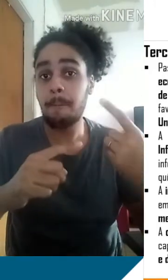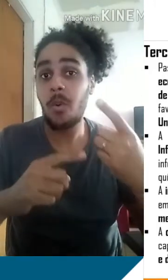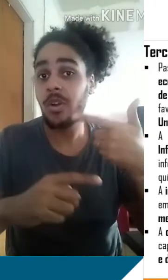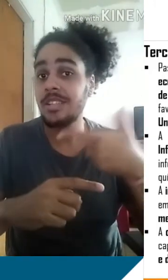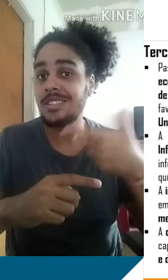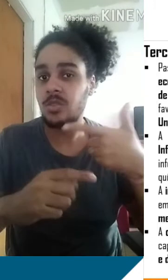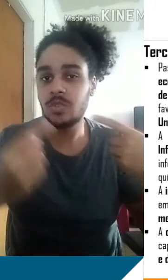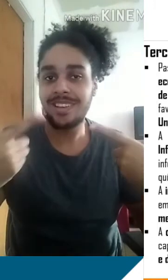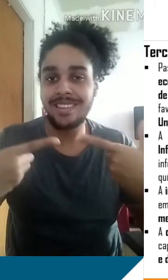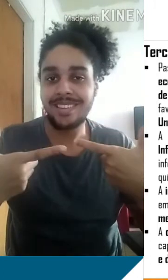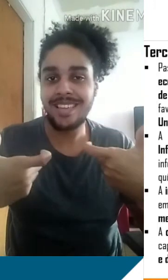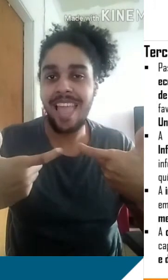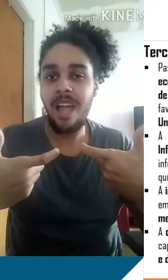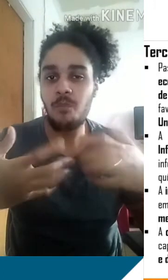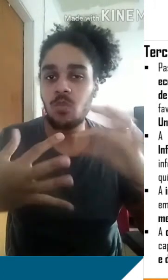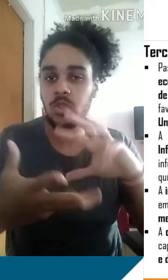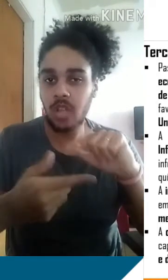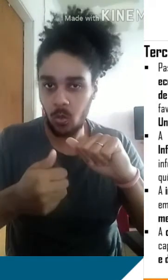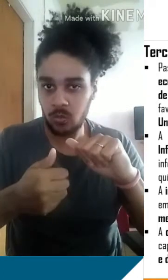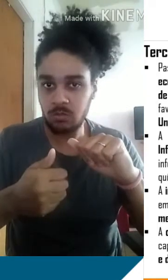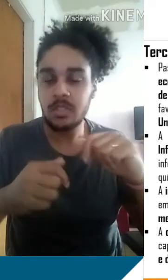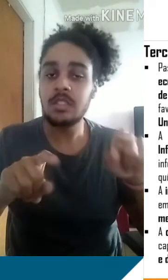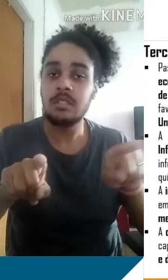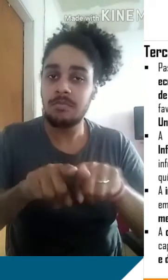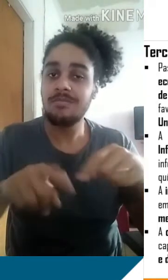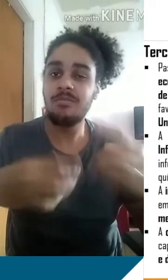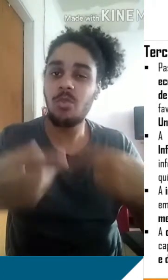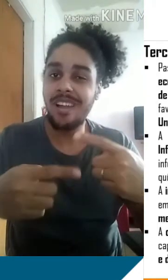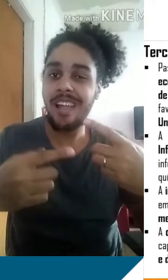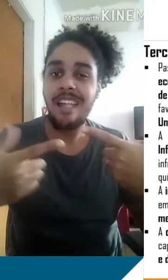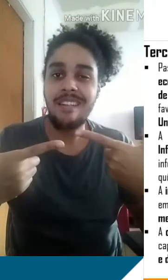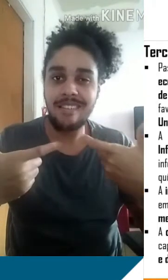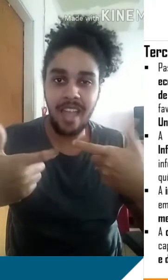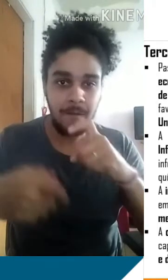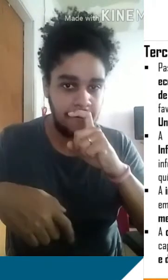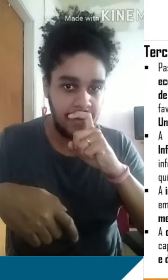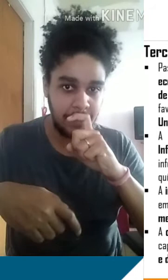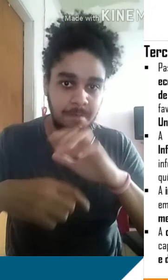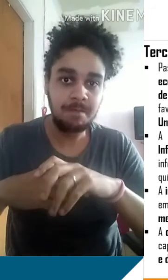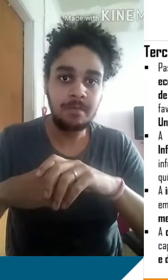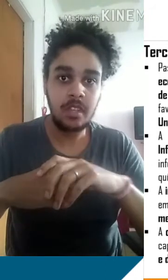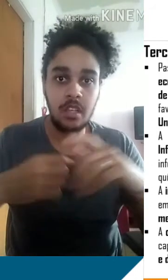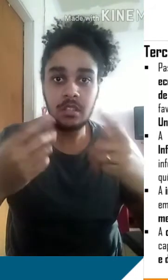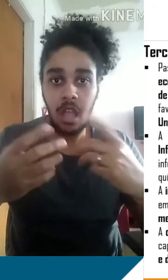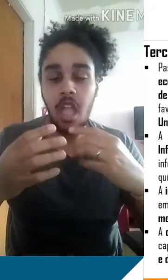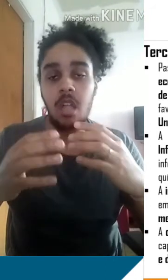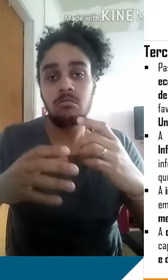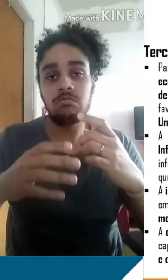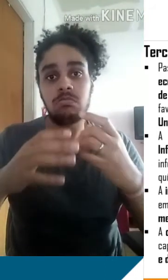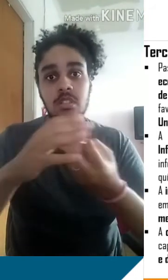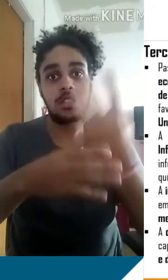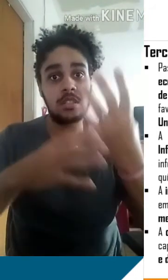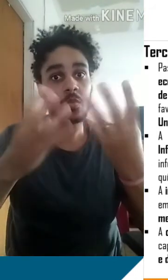e de ebulição de inovações tecnológicas no mundo, que afetou, entre outras coisas, a economia mundial e a sociedade de maneira geral.